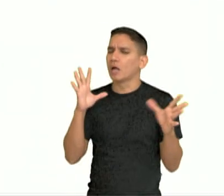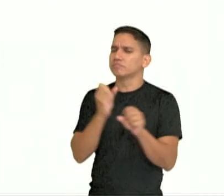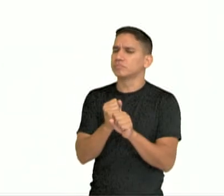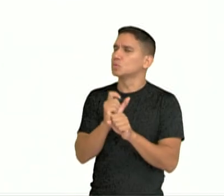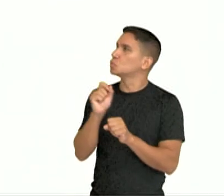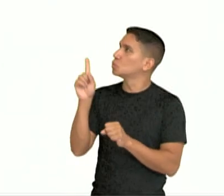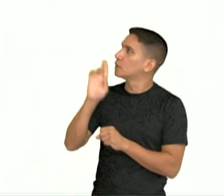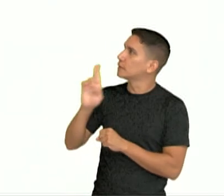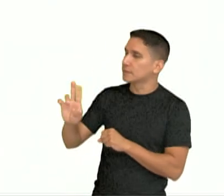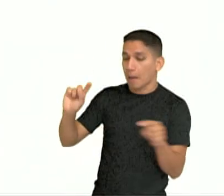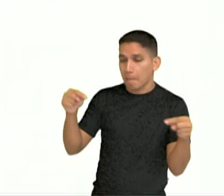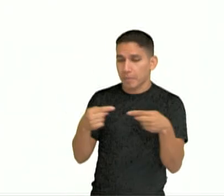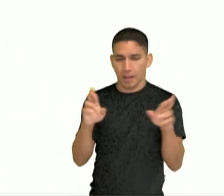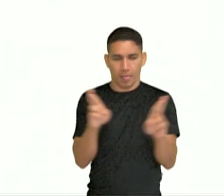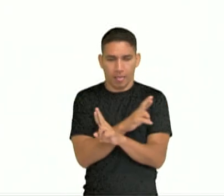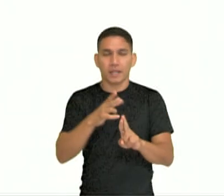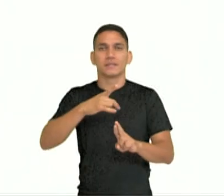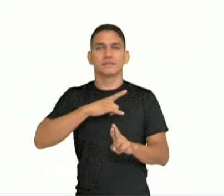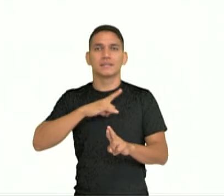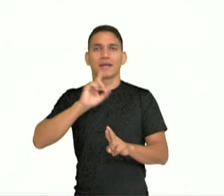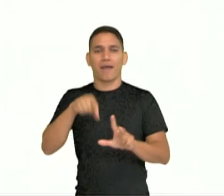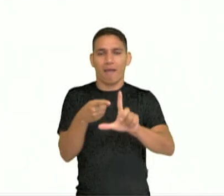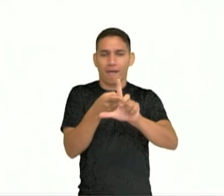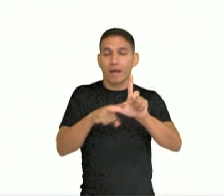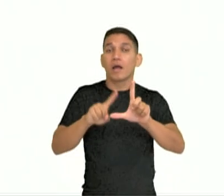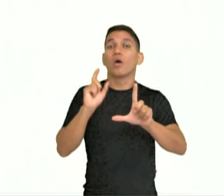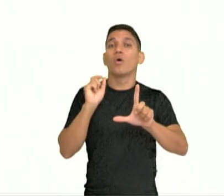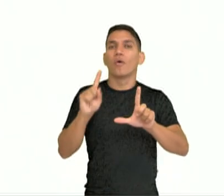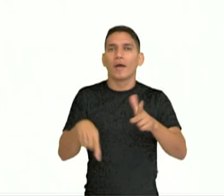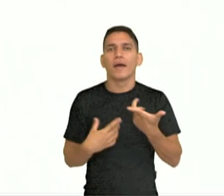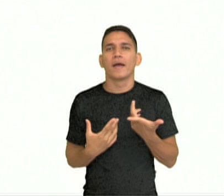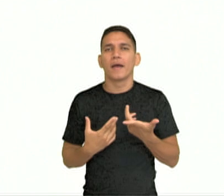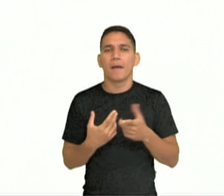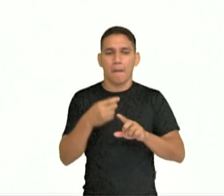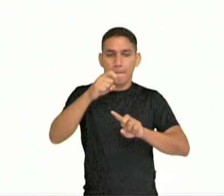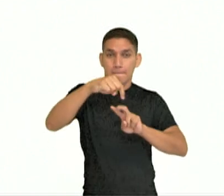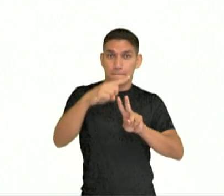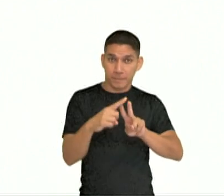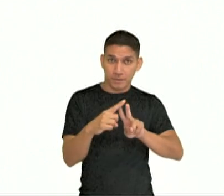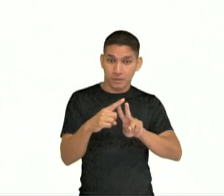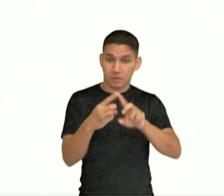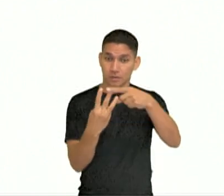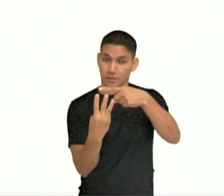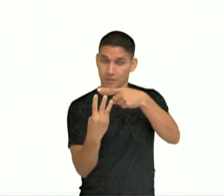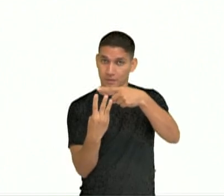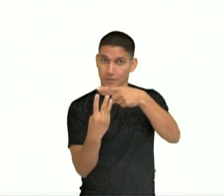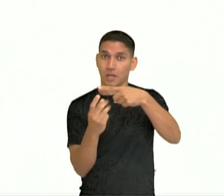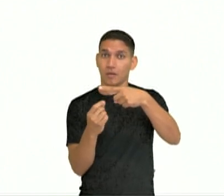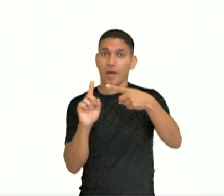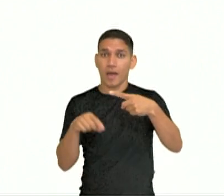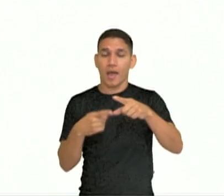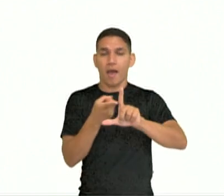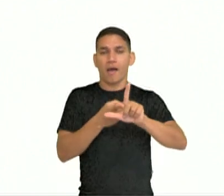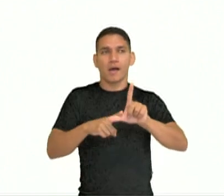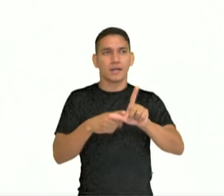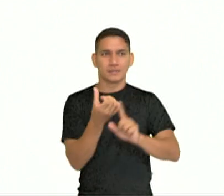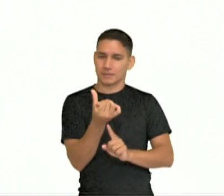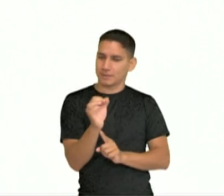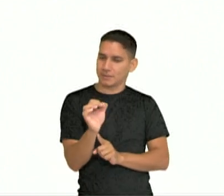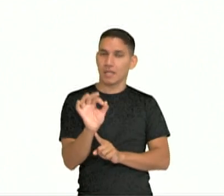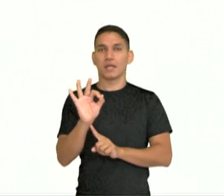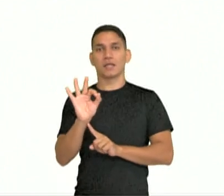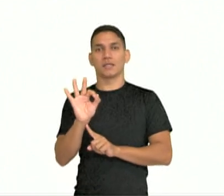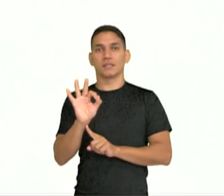é correspondente ao ângulo de π sobre 3 radianos, que é o ângulo de 60 graus no